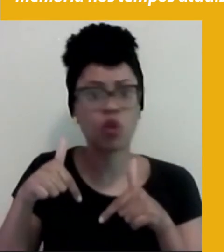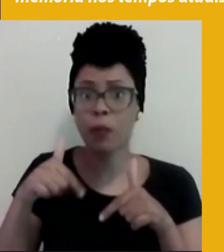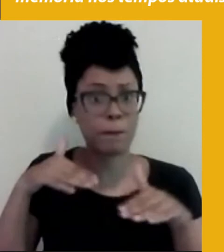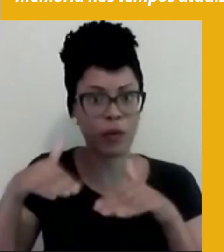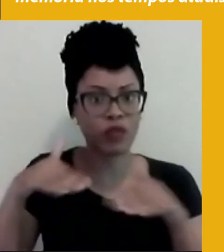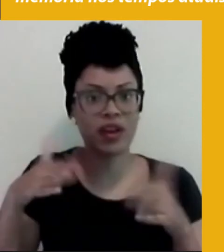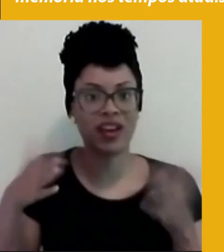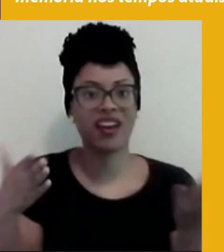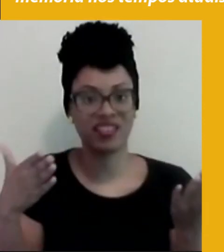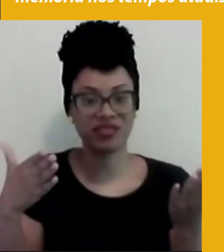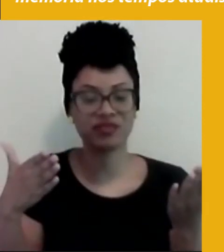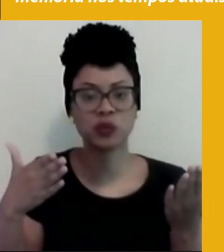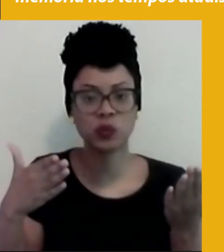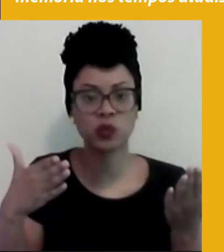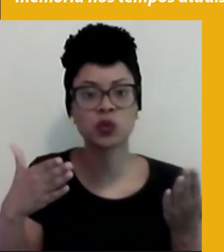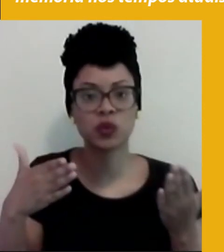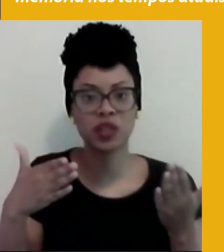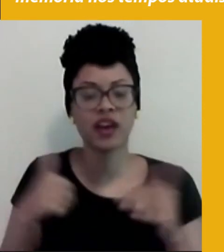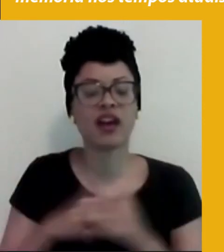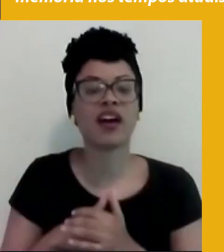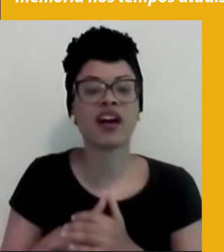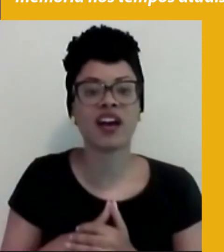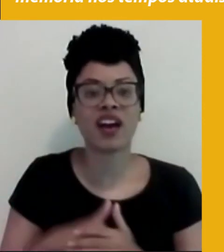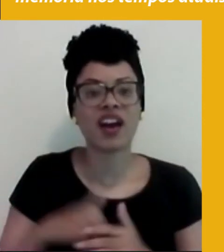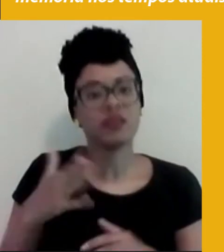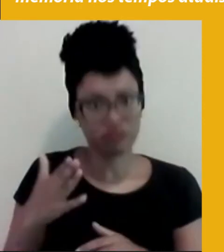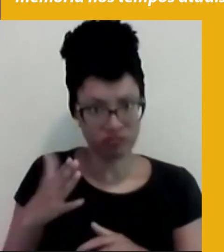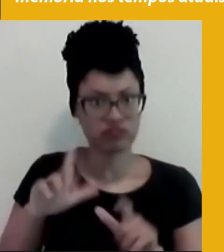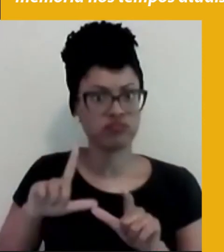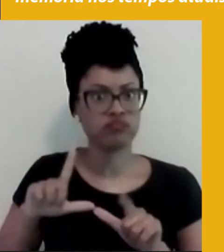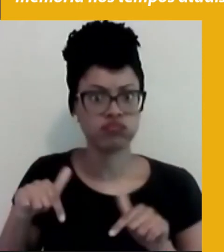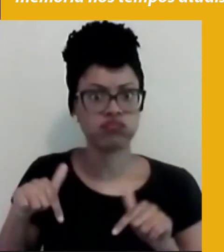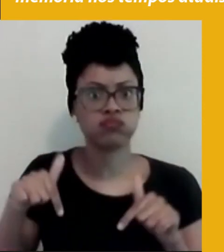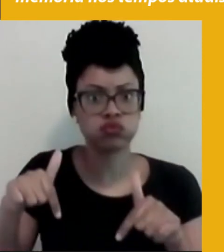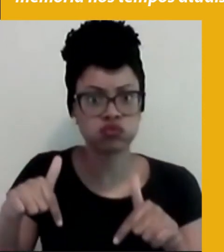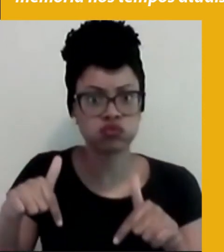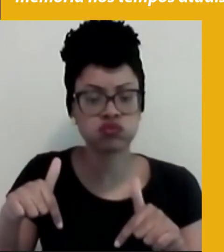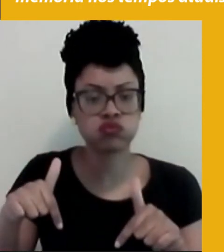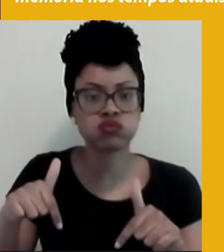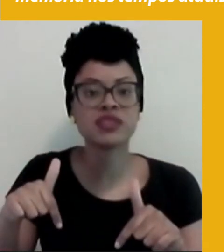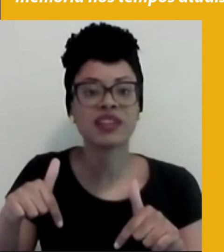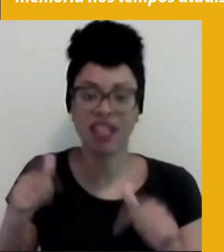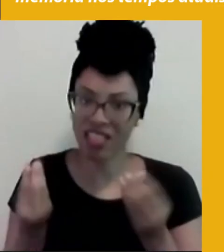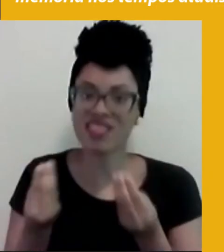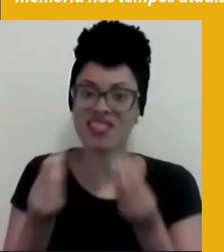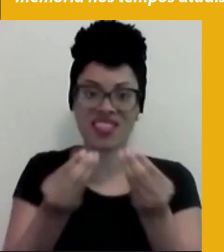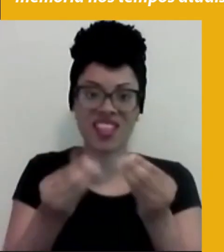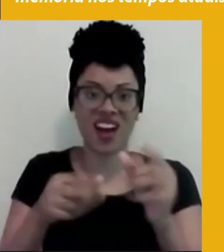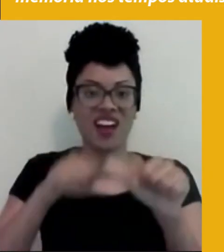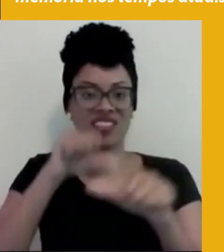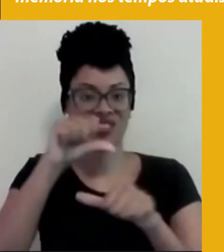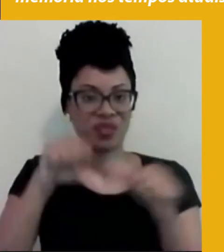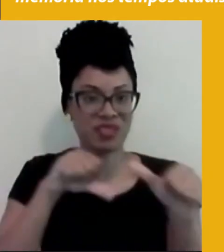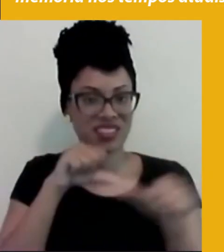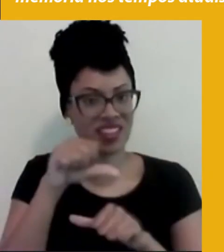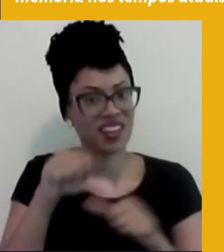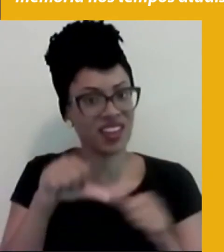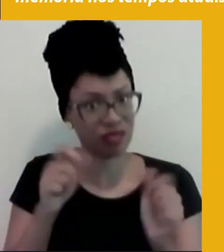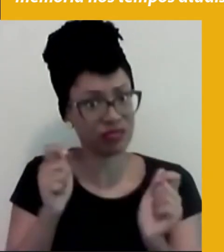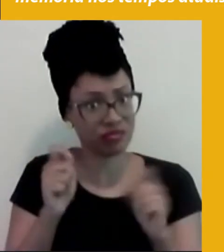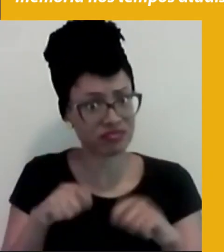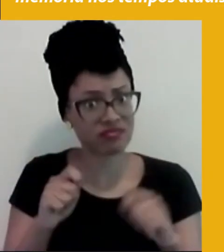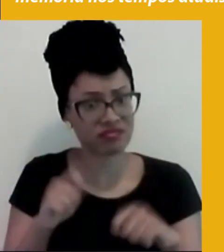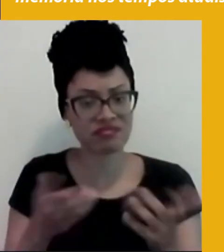prática. A própria ação do pensamento traz transformações. E eu acho que as transformações que vocês trouxeram foram